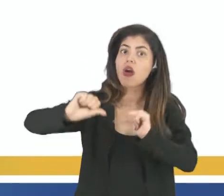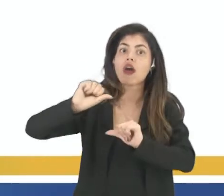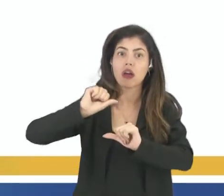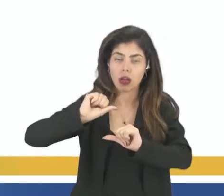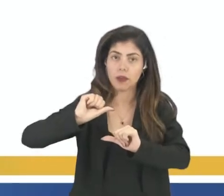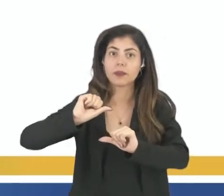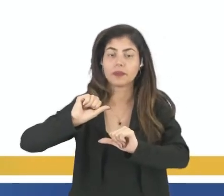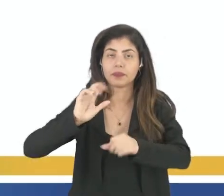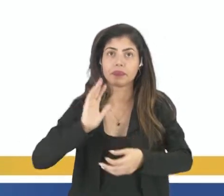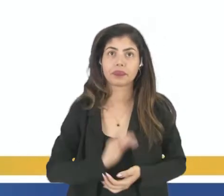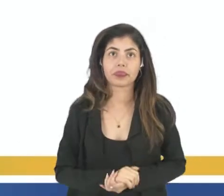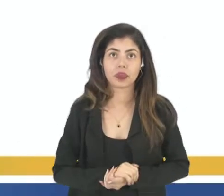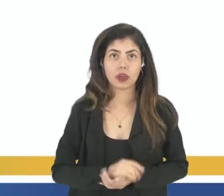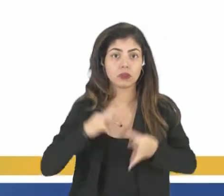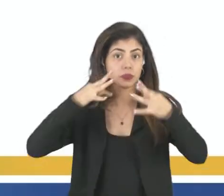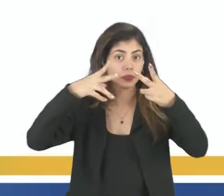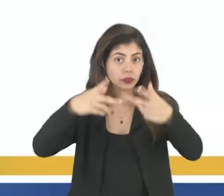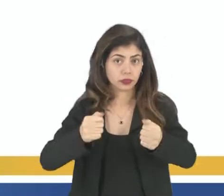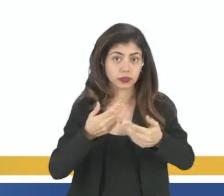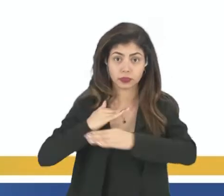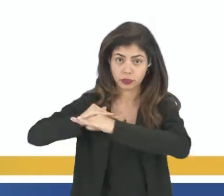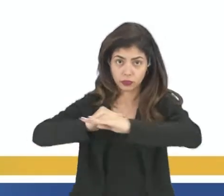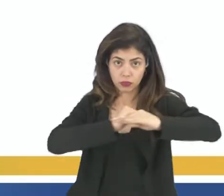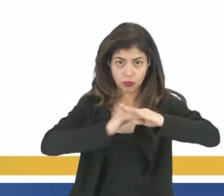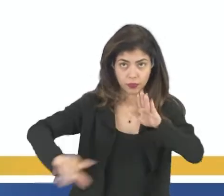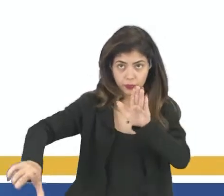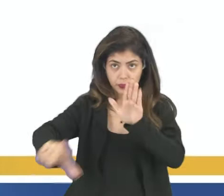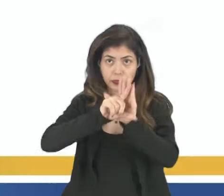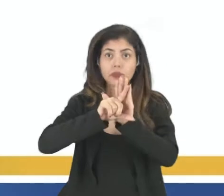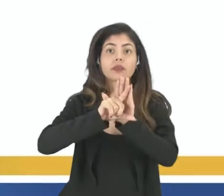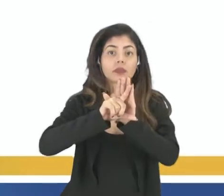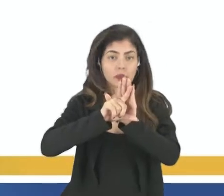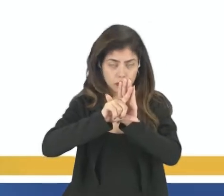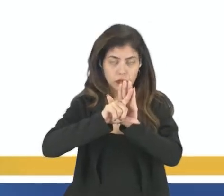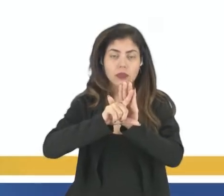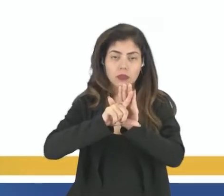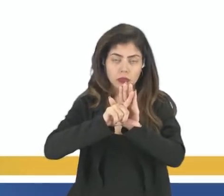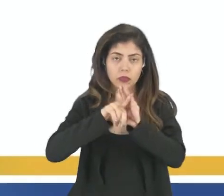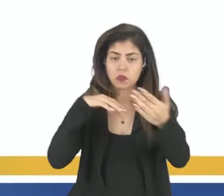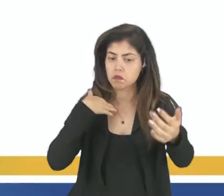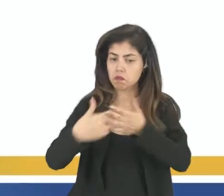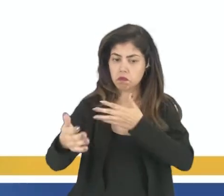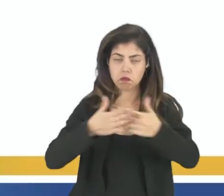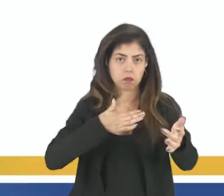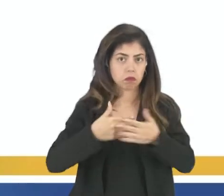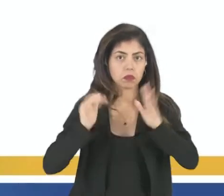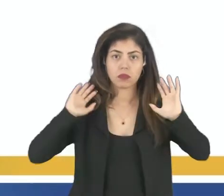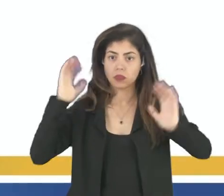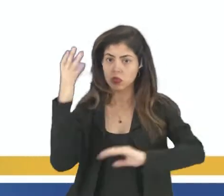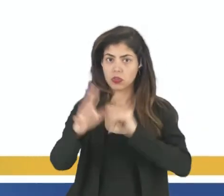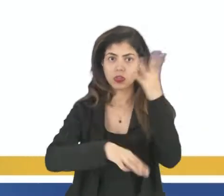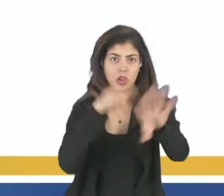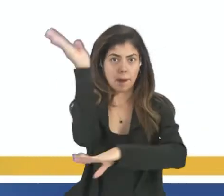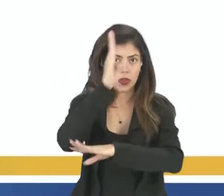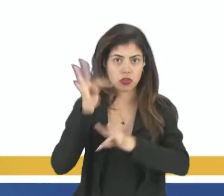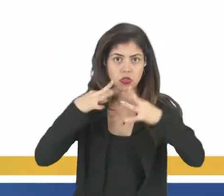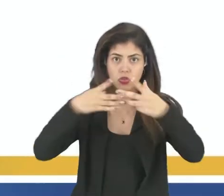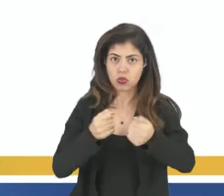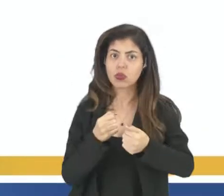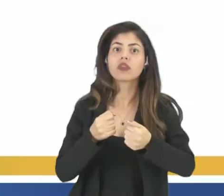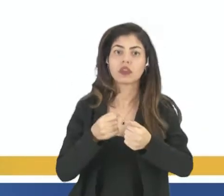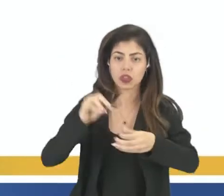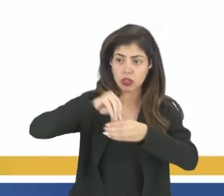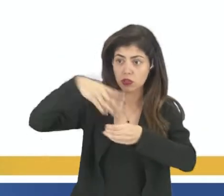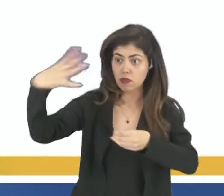podem mudar. Todos são iguais perante a lei, sem distinção de qualquer natureza, garantindo-se aos brasileiros e